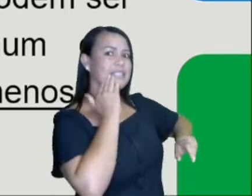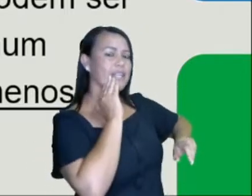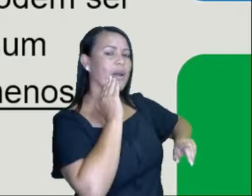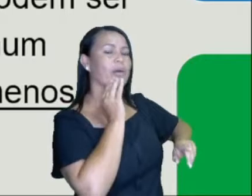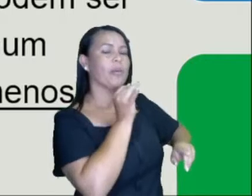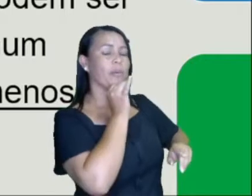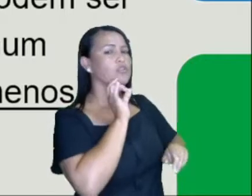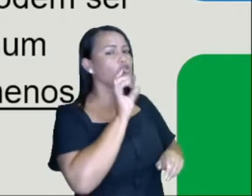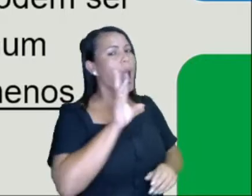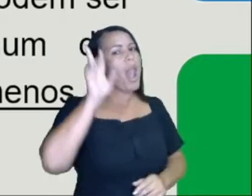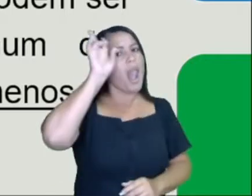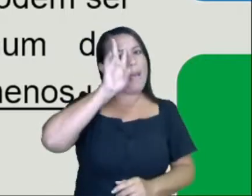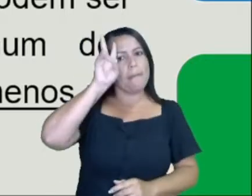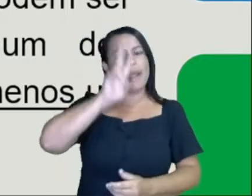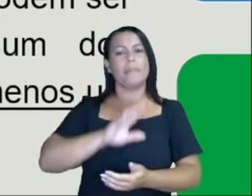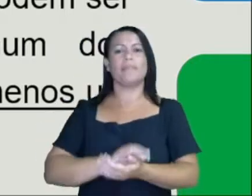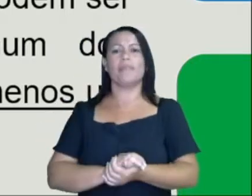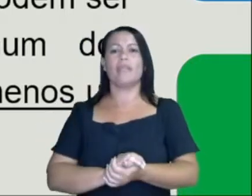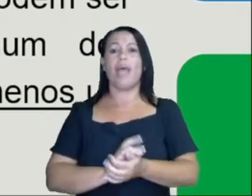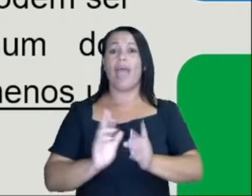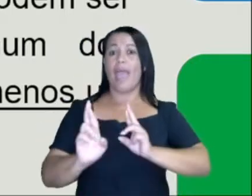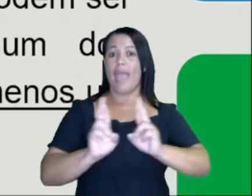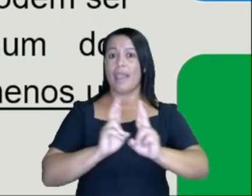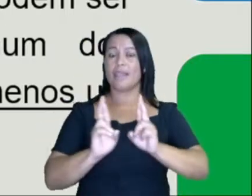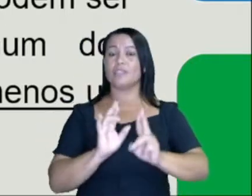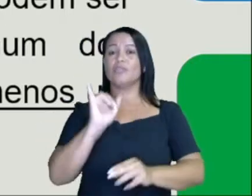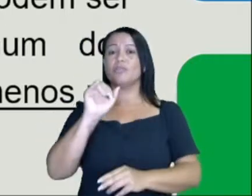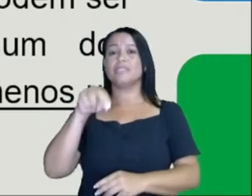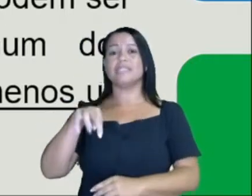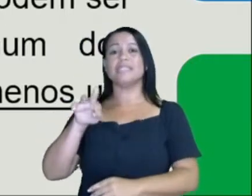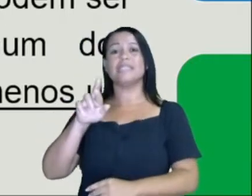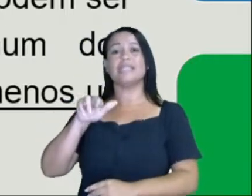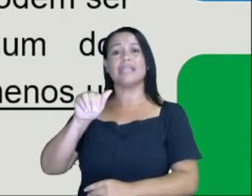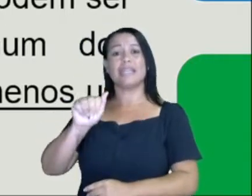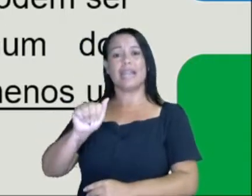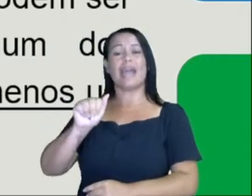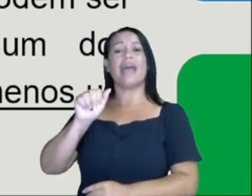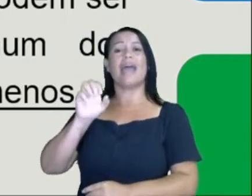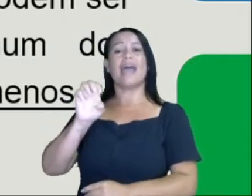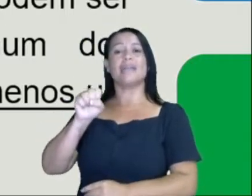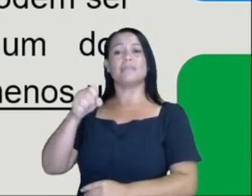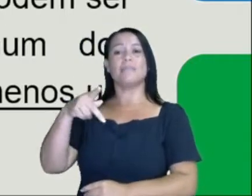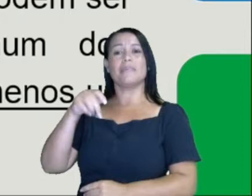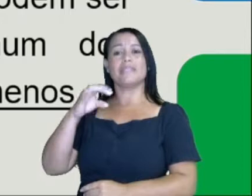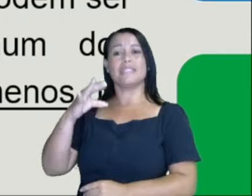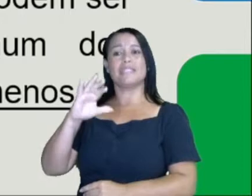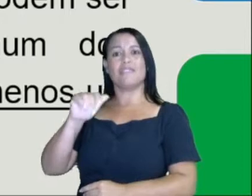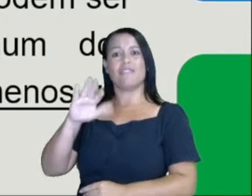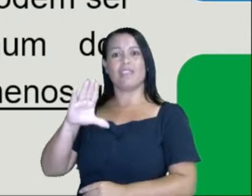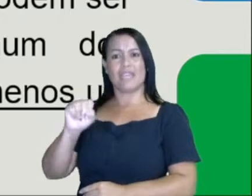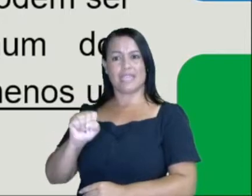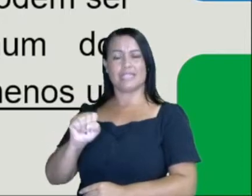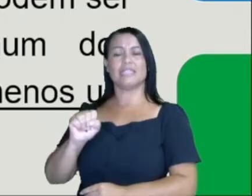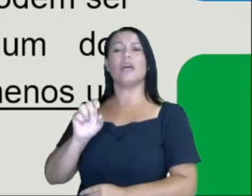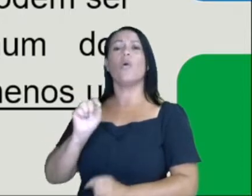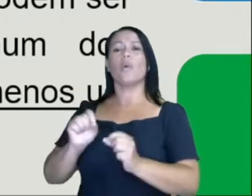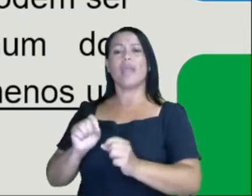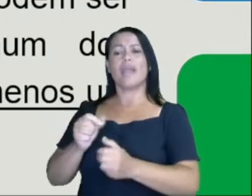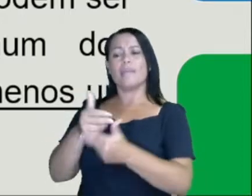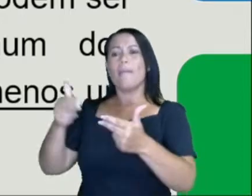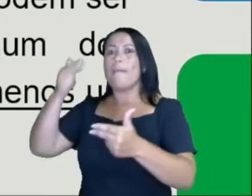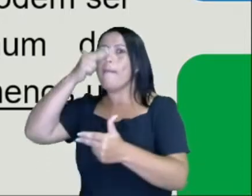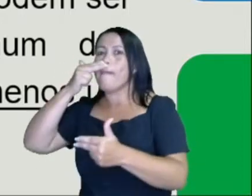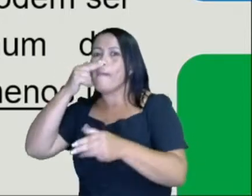só relembrar. Relações intraespecíficas são de seres da mesma espécie.